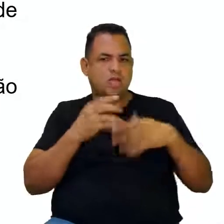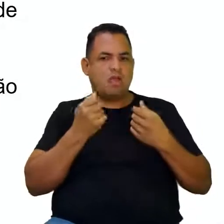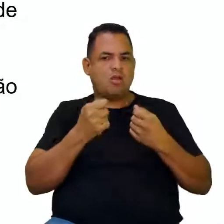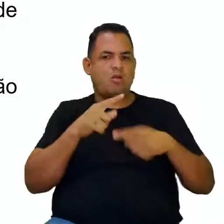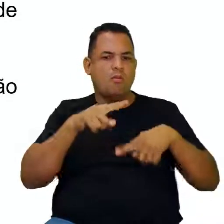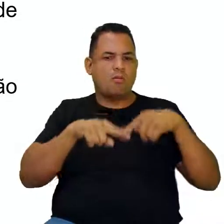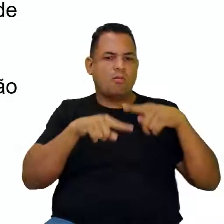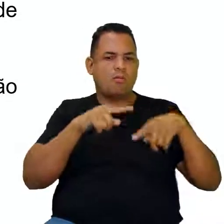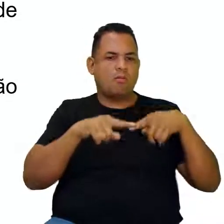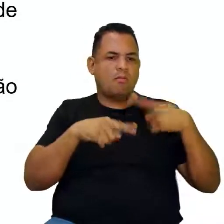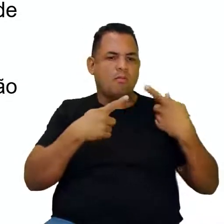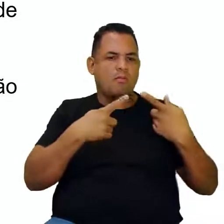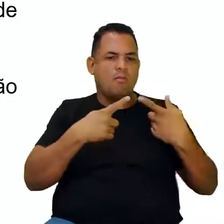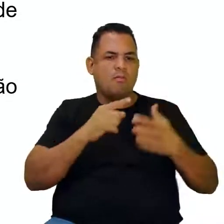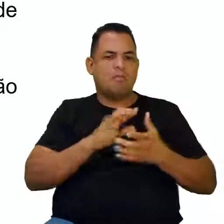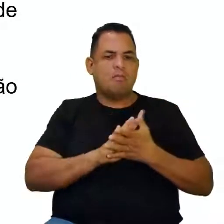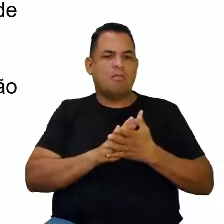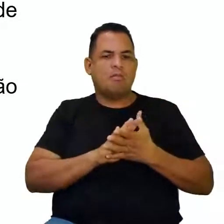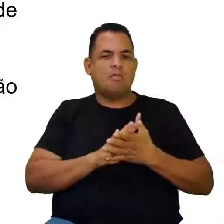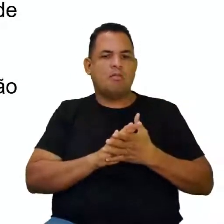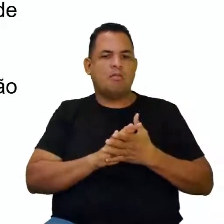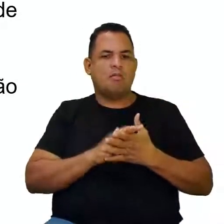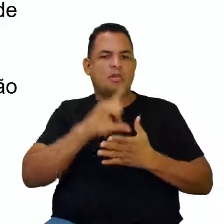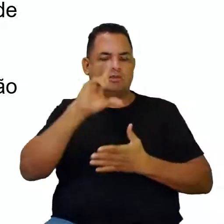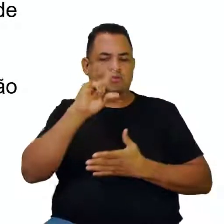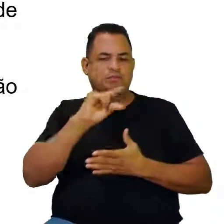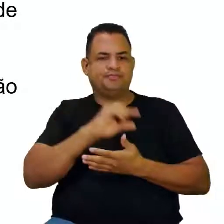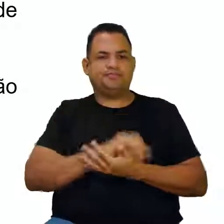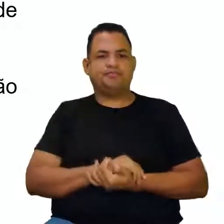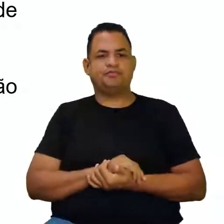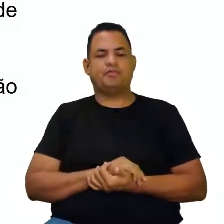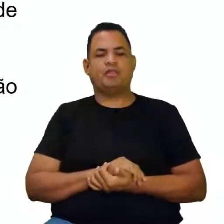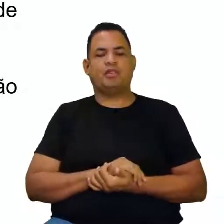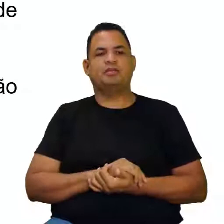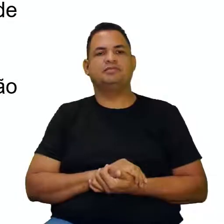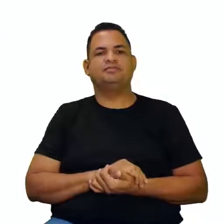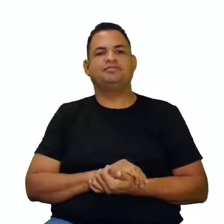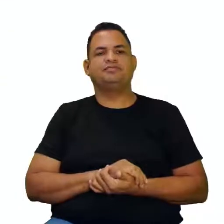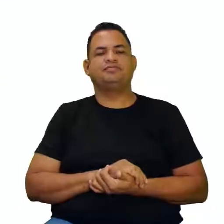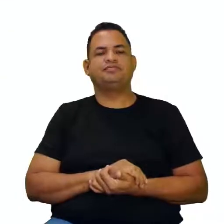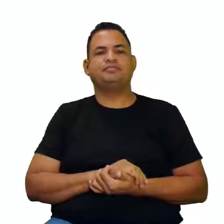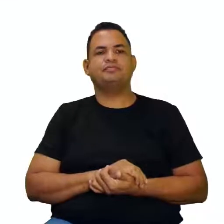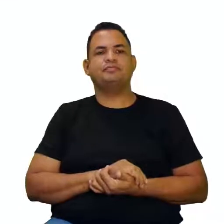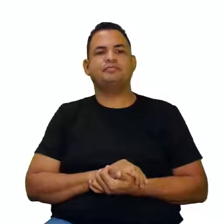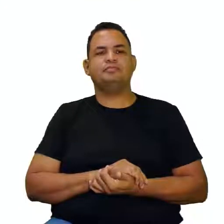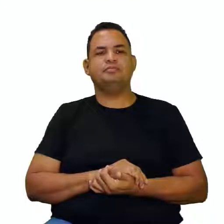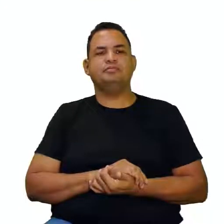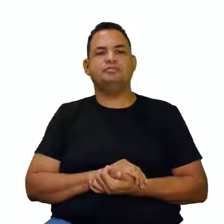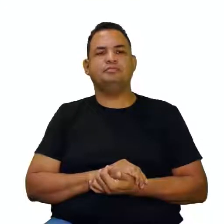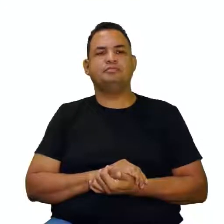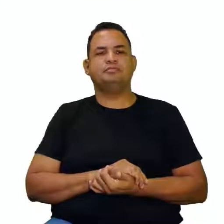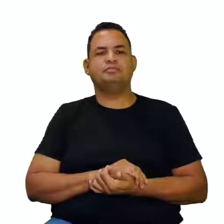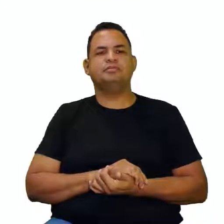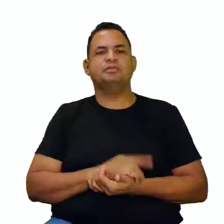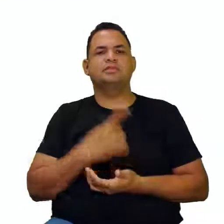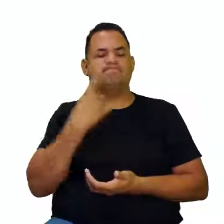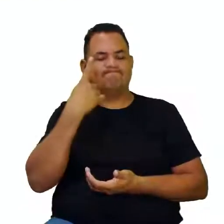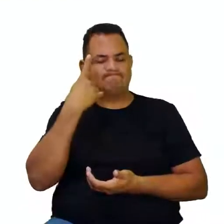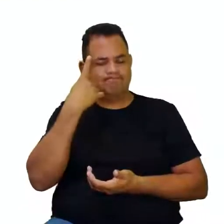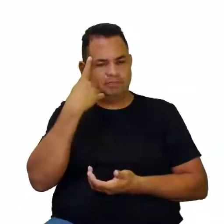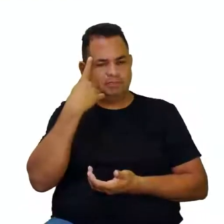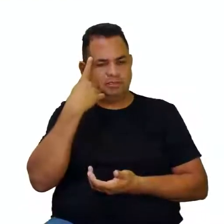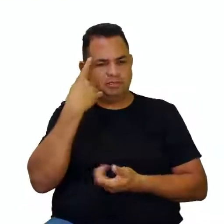de embalagens de alumínio é reduzido. Então, dentre todas as alternativas, o que você tem que